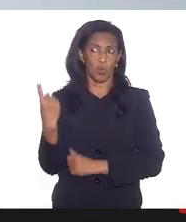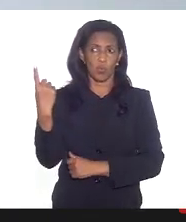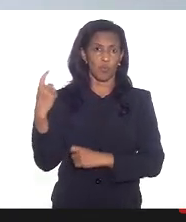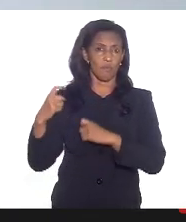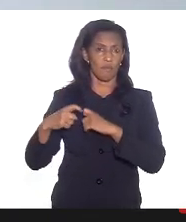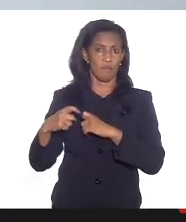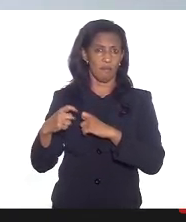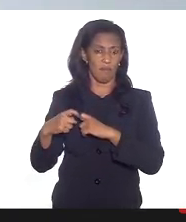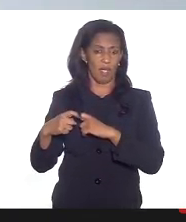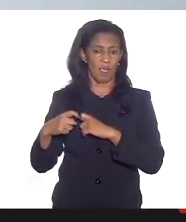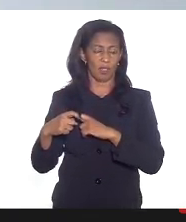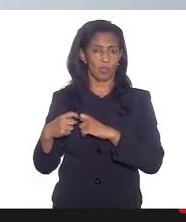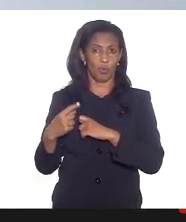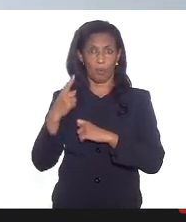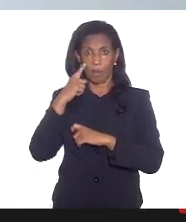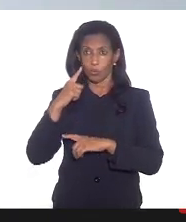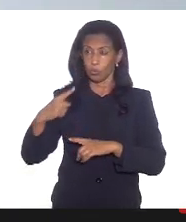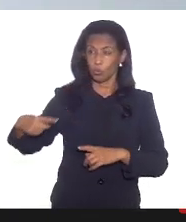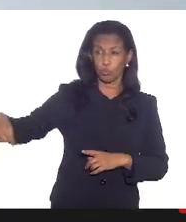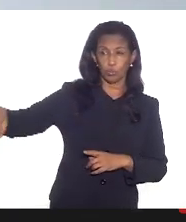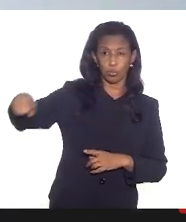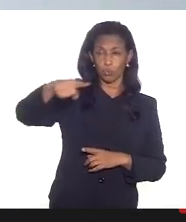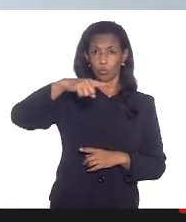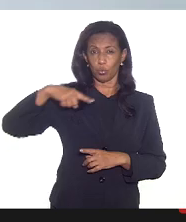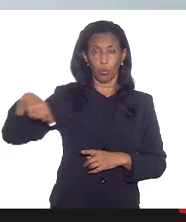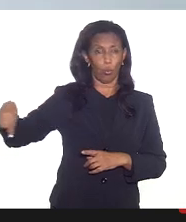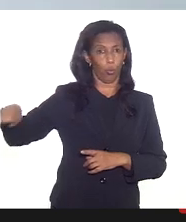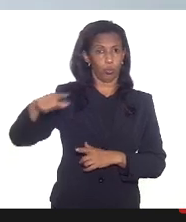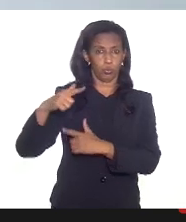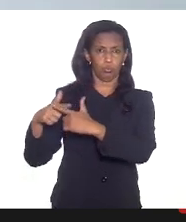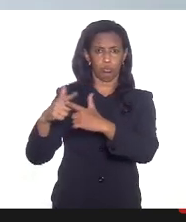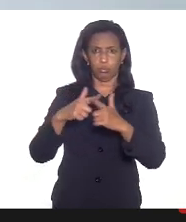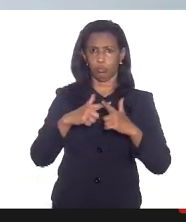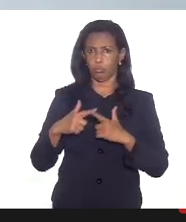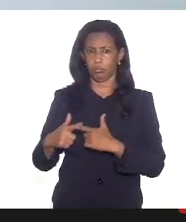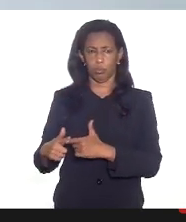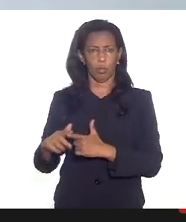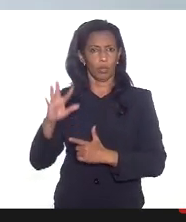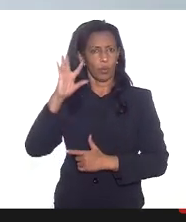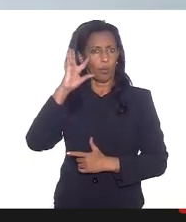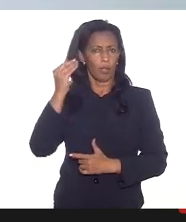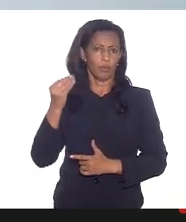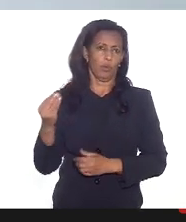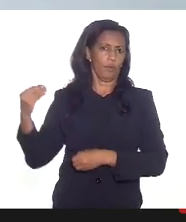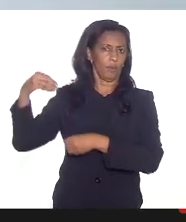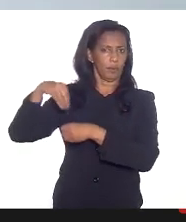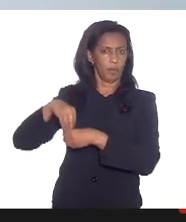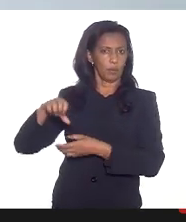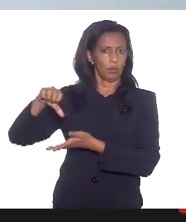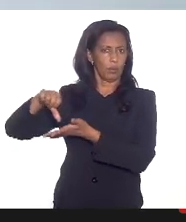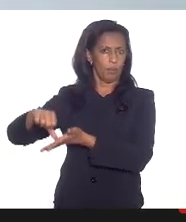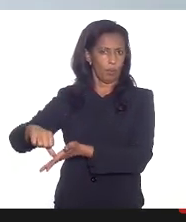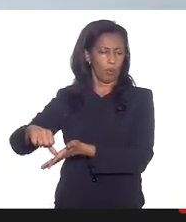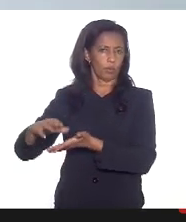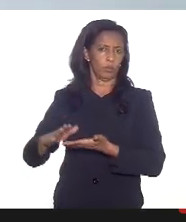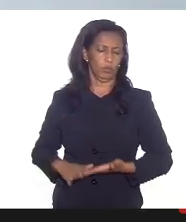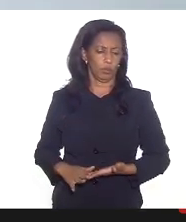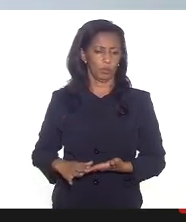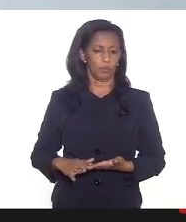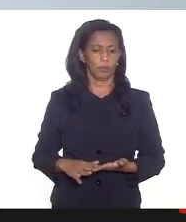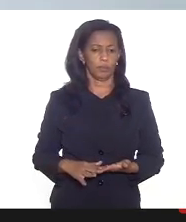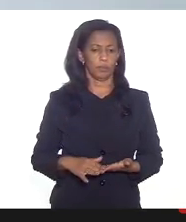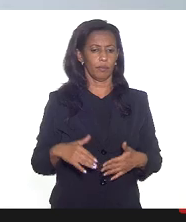um médico na unidade para dar conta de todas as queixas que não são atende um socorro nas demandas agudas